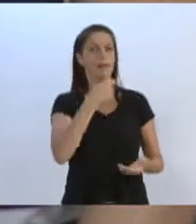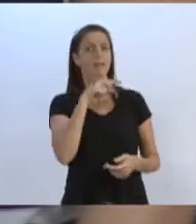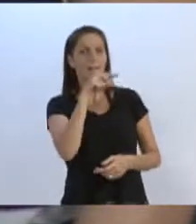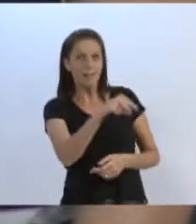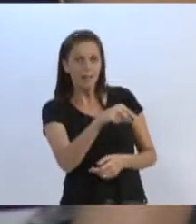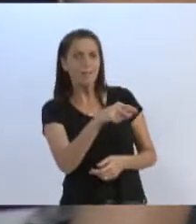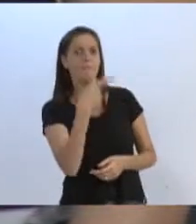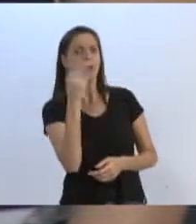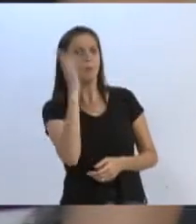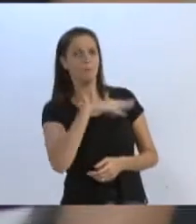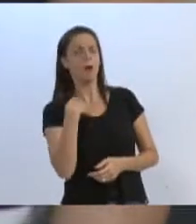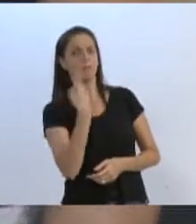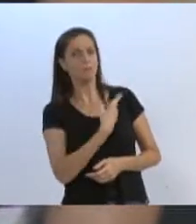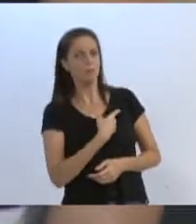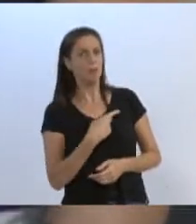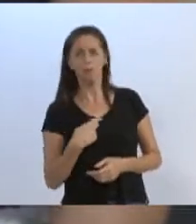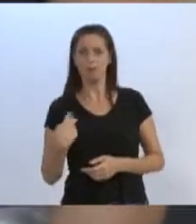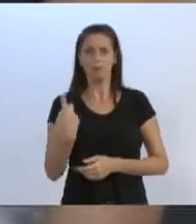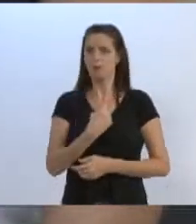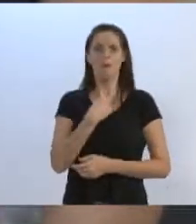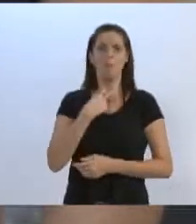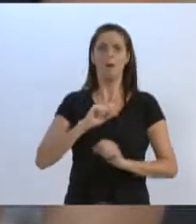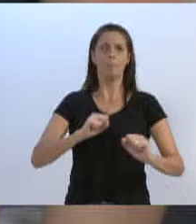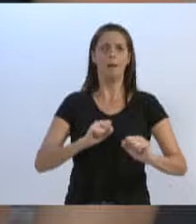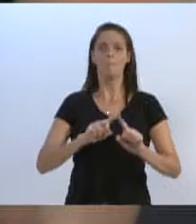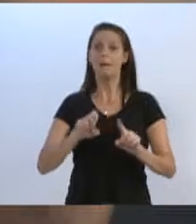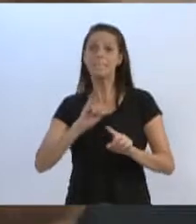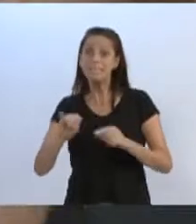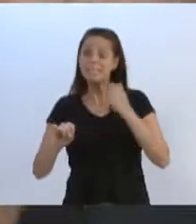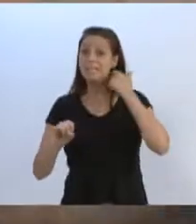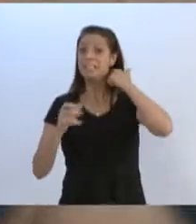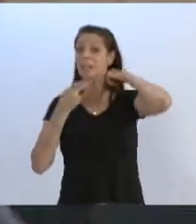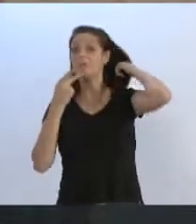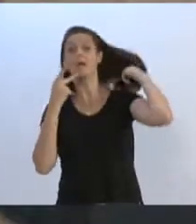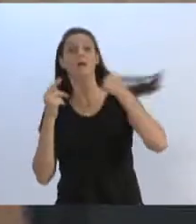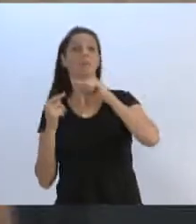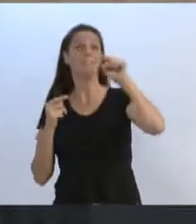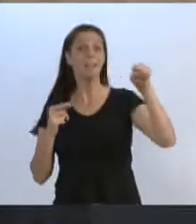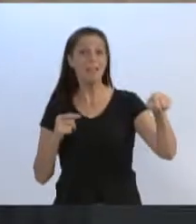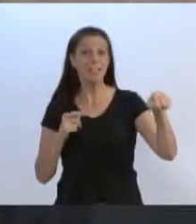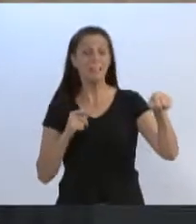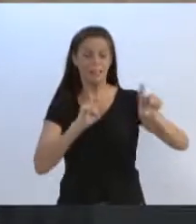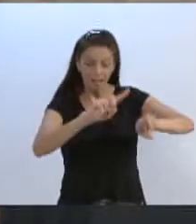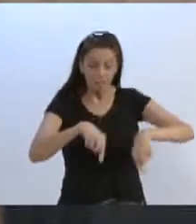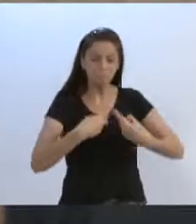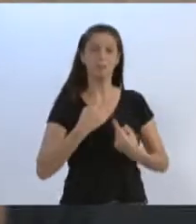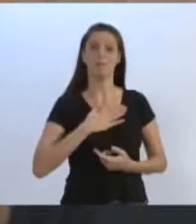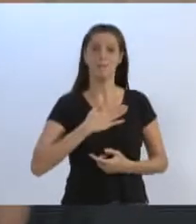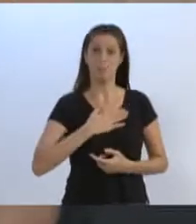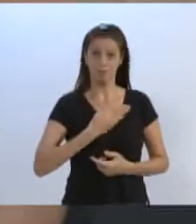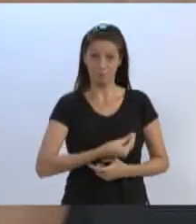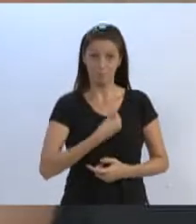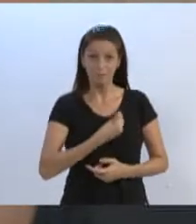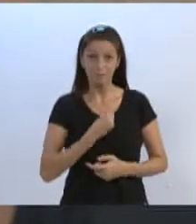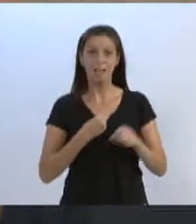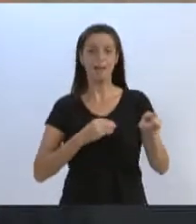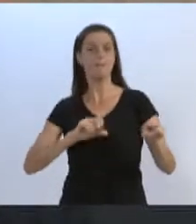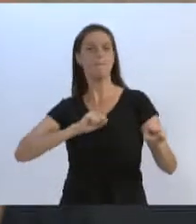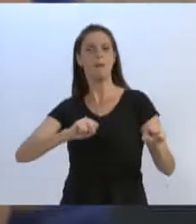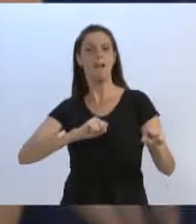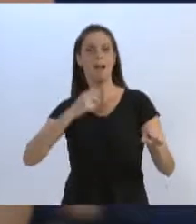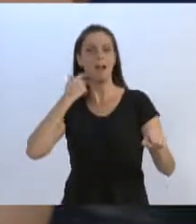fora da casa, de nós vereadores, mas se a gente fala do que eles fazem contra nós, né, eles ficam bem irritadinhos